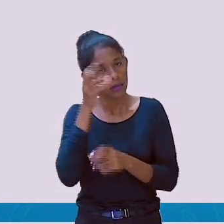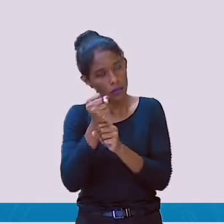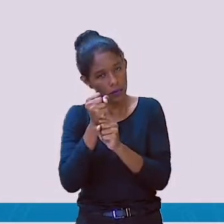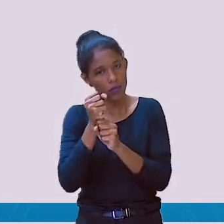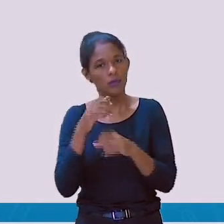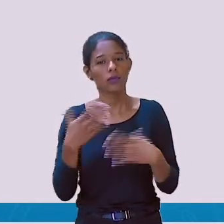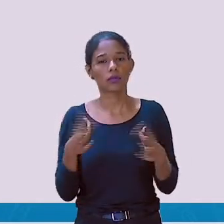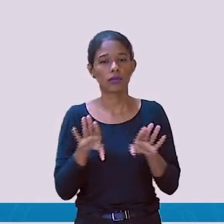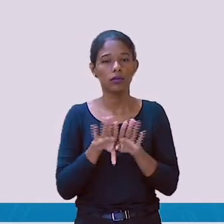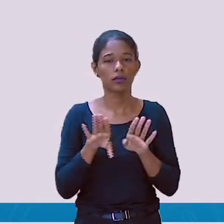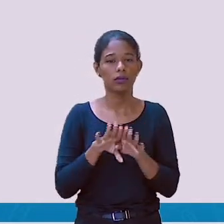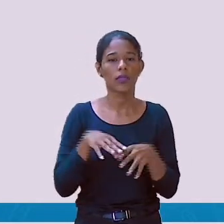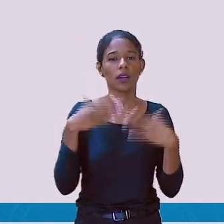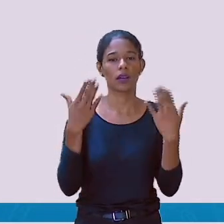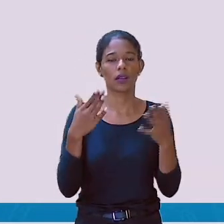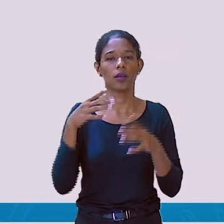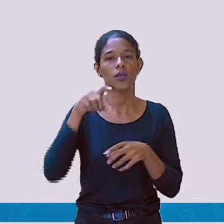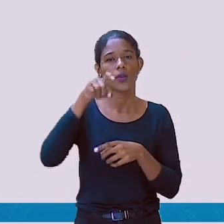mais 2.